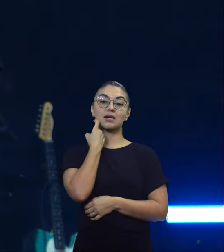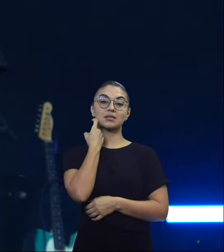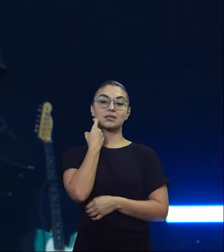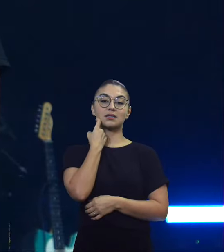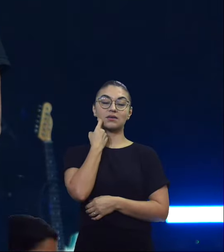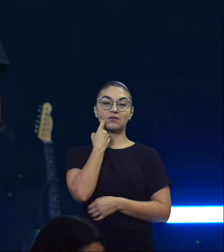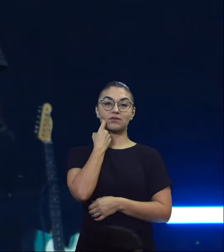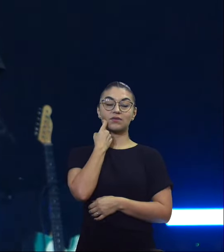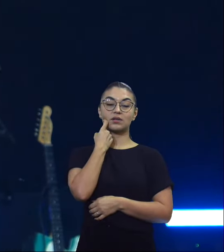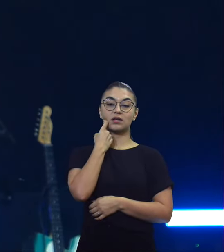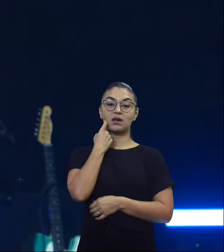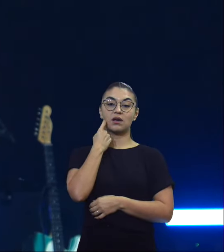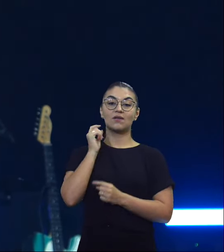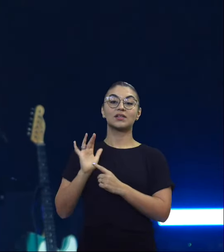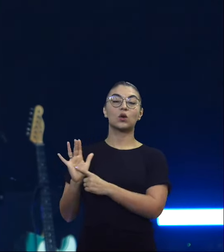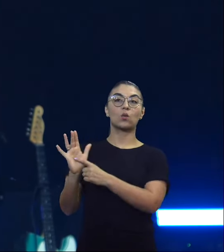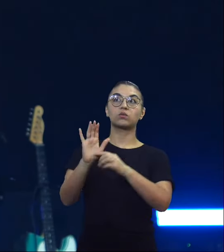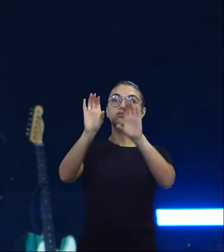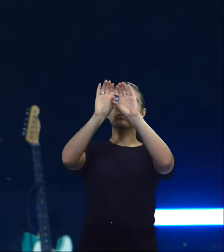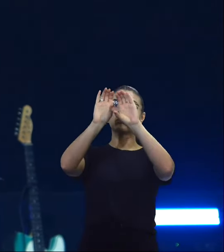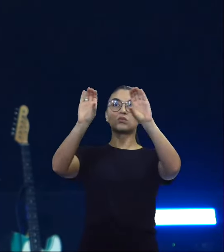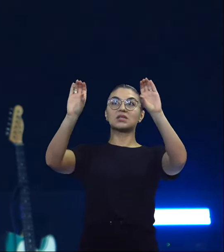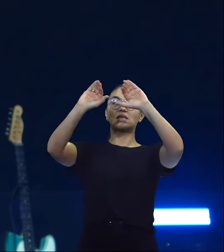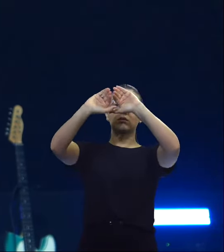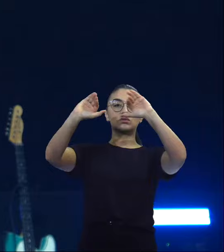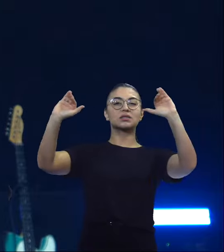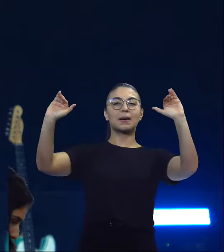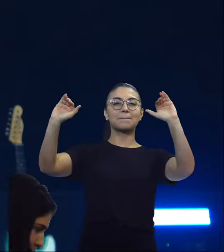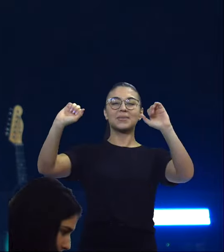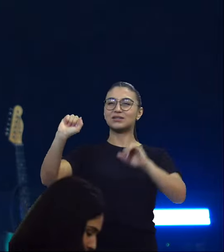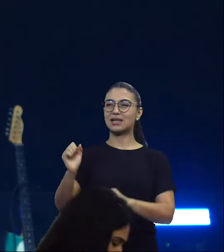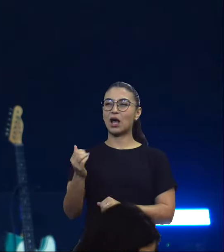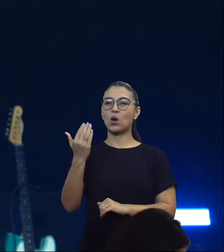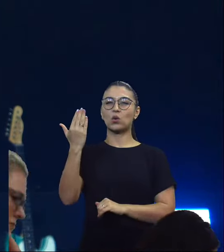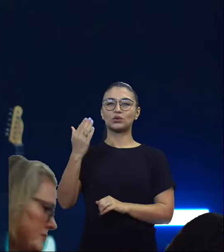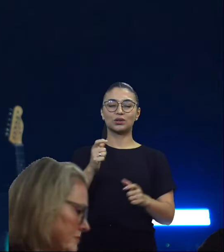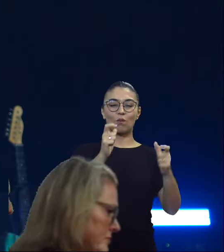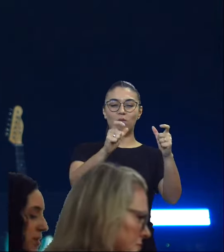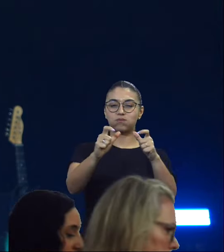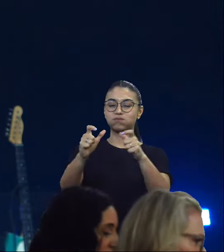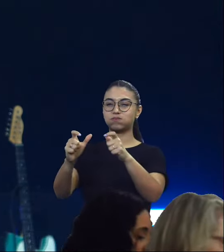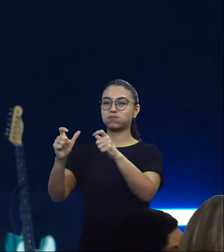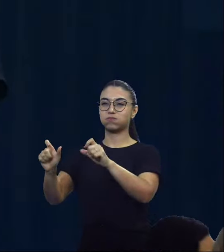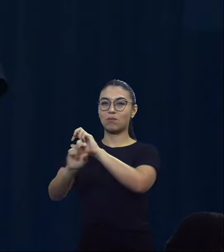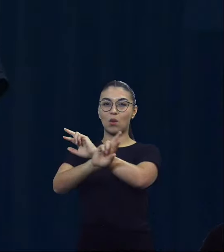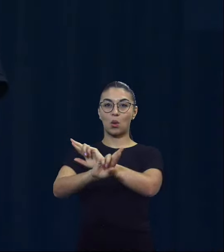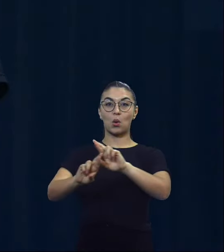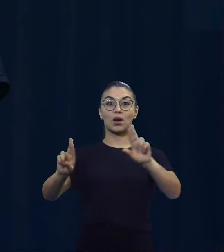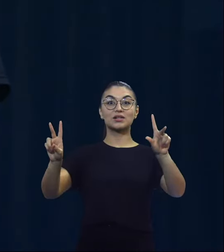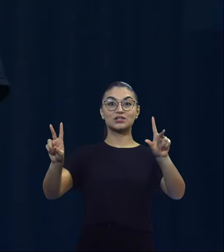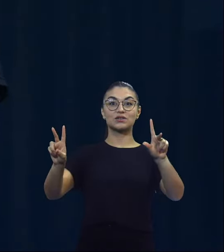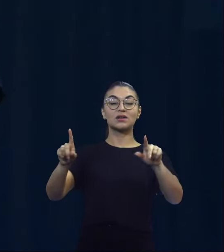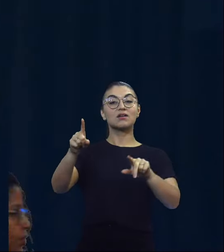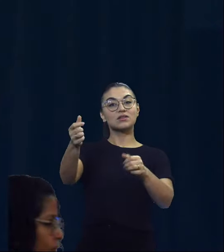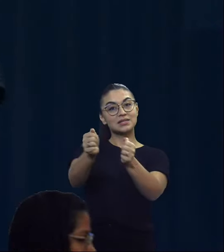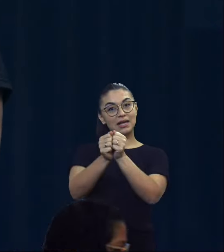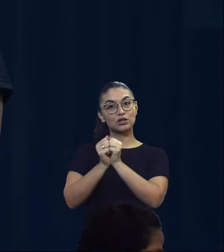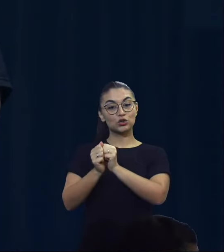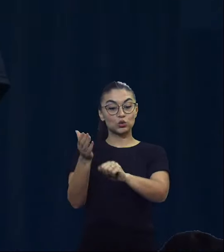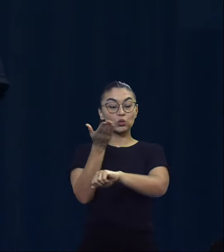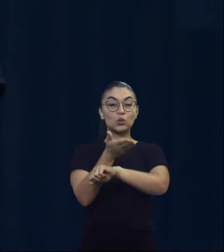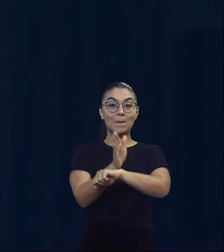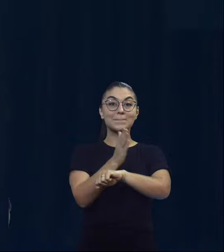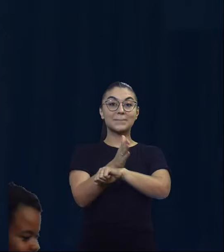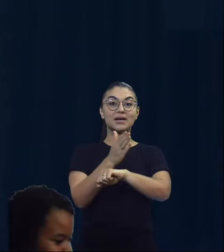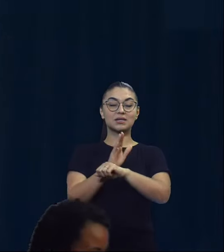gente tem um evento aí chamado Céus Abertos, está acontecendo aí em praça, em alguns lugares diferentes. Quero te convidar a participar, vai ser na frente